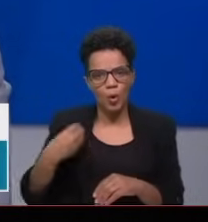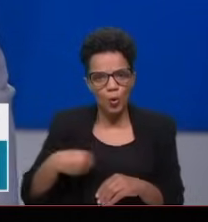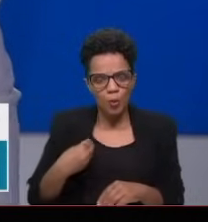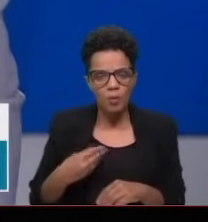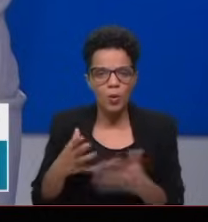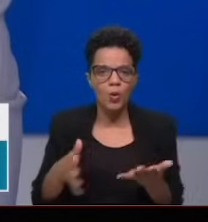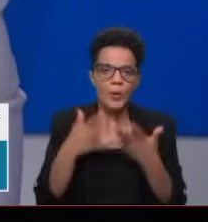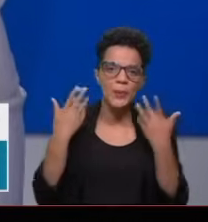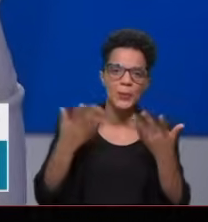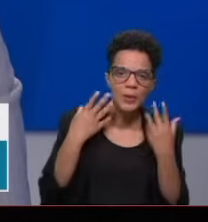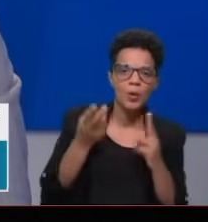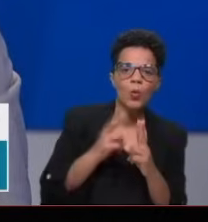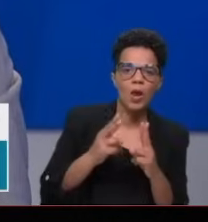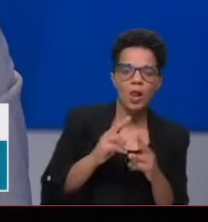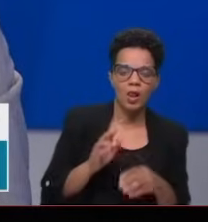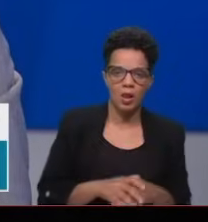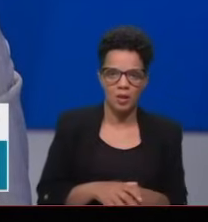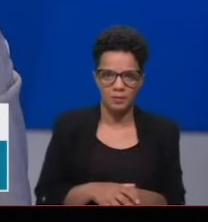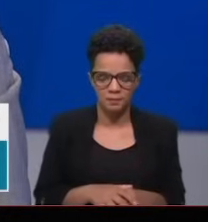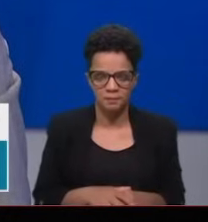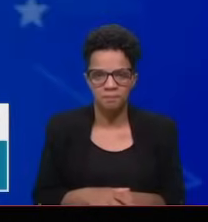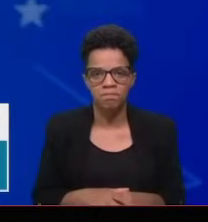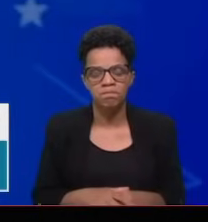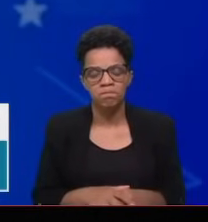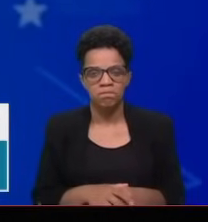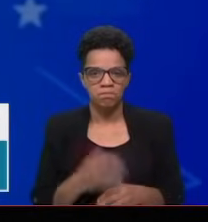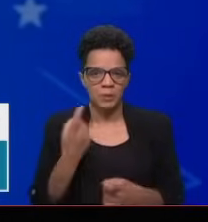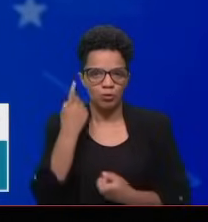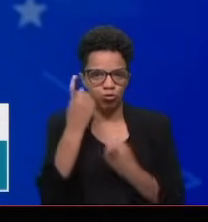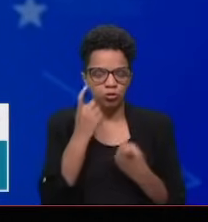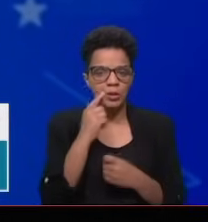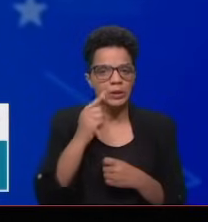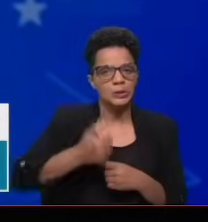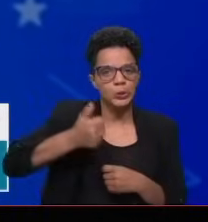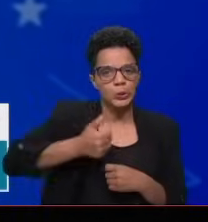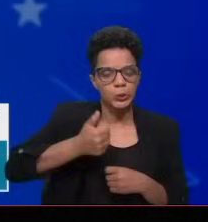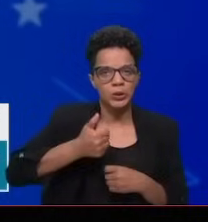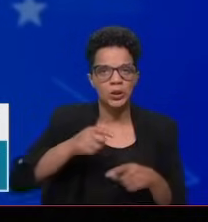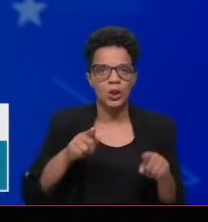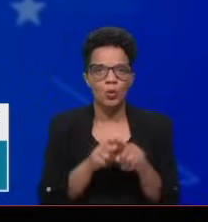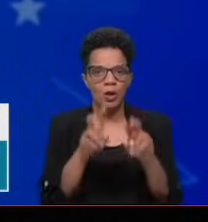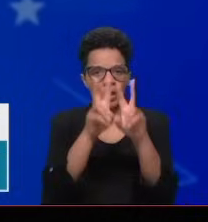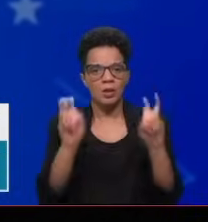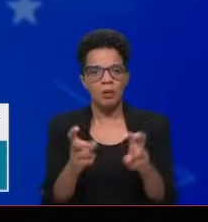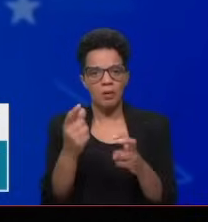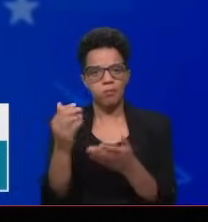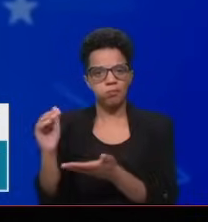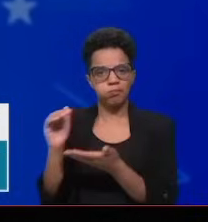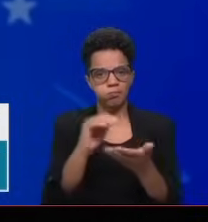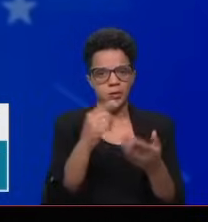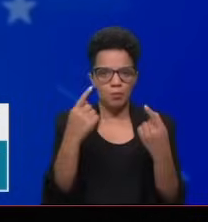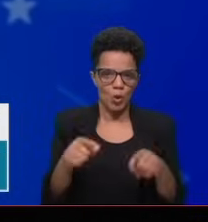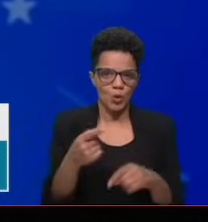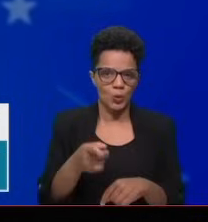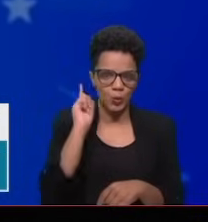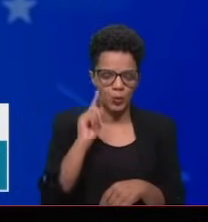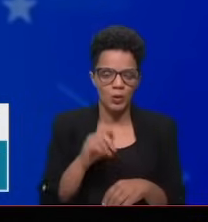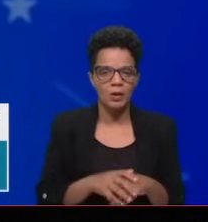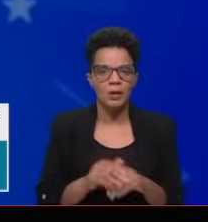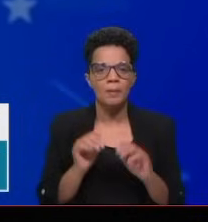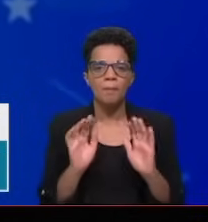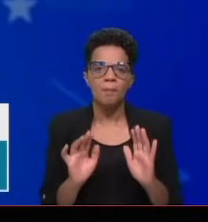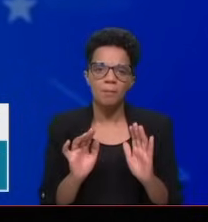anima obviamente que tem que tem que entrar em conta mas não pode ser a prioridade olhar para só para a questão dos Fundos e até olhar se calhar de um ponto de vista mais